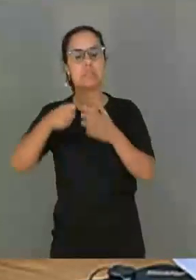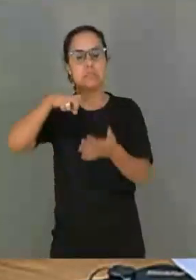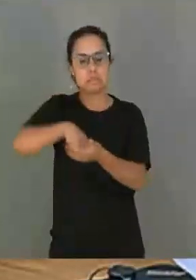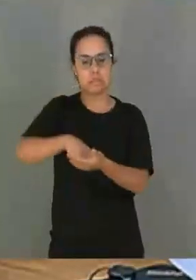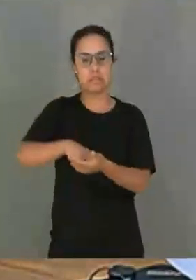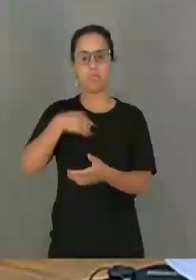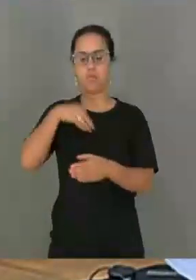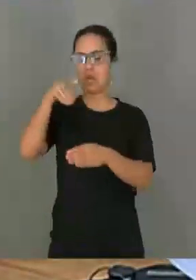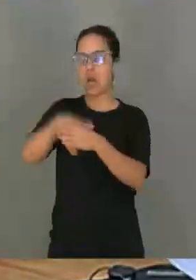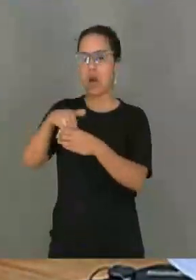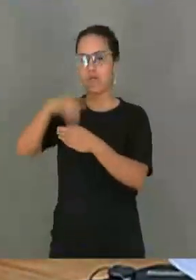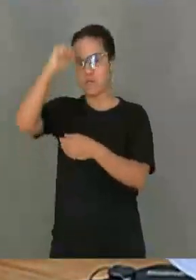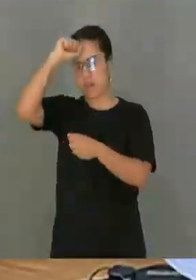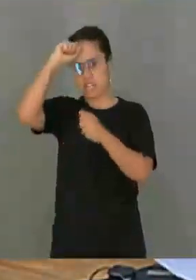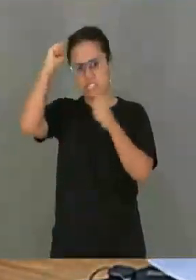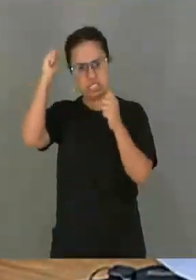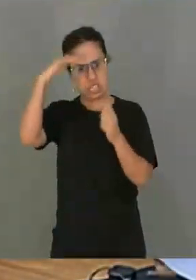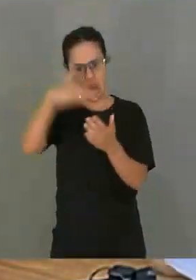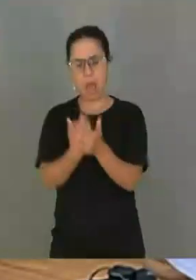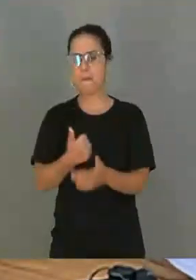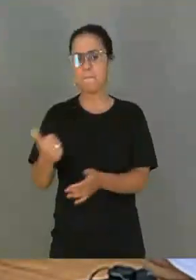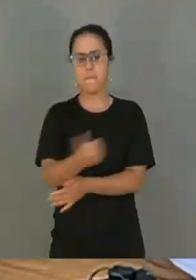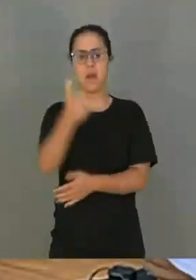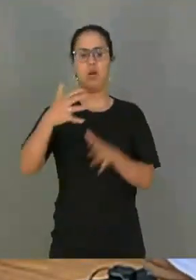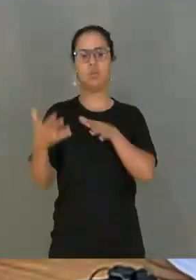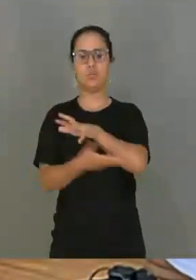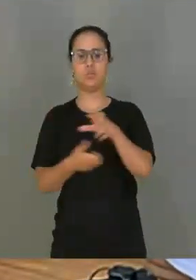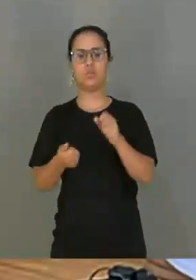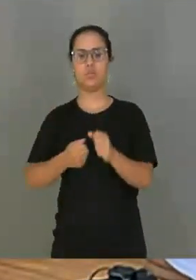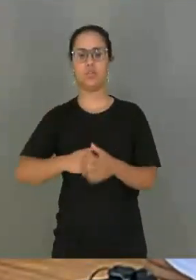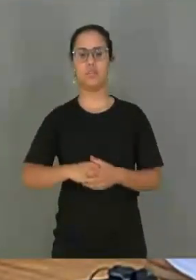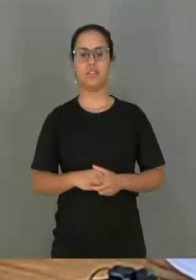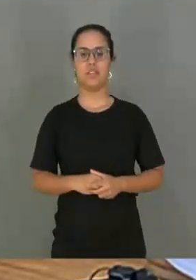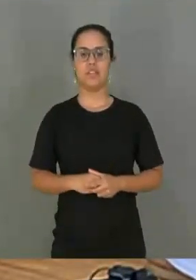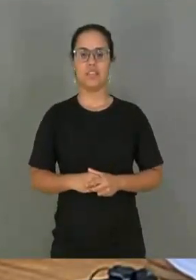são confiáveis, o sistema é o melhor do mundo.